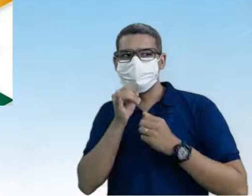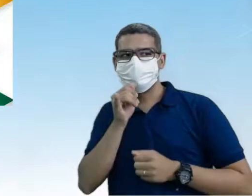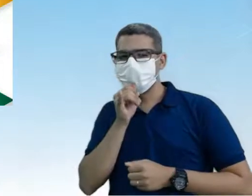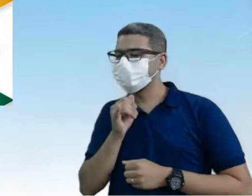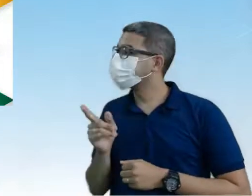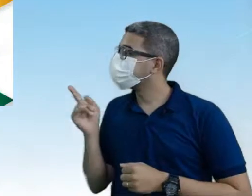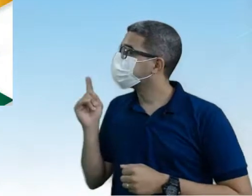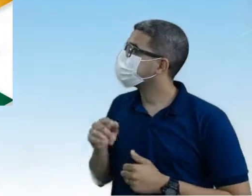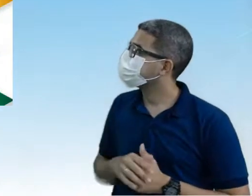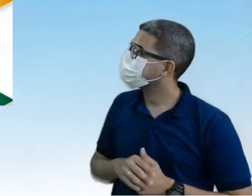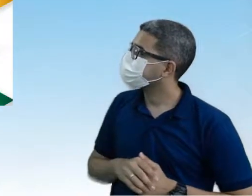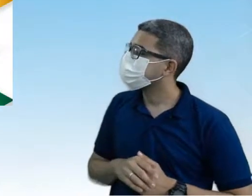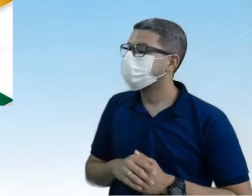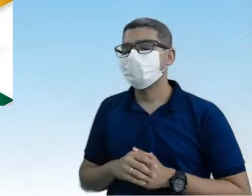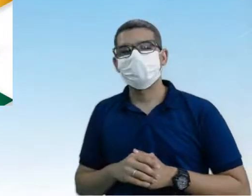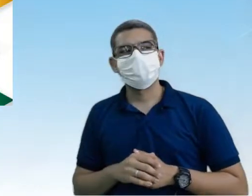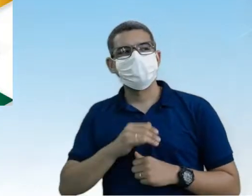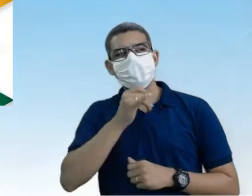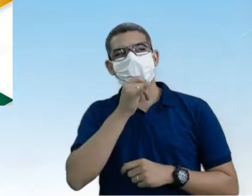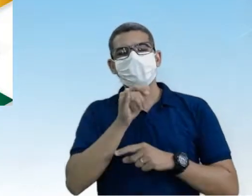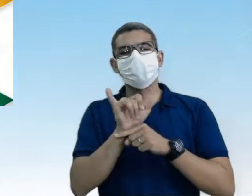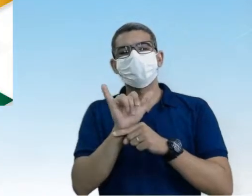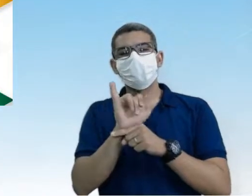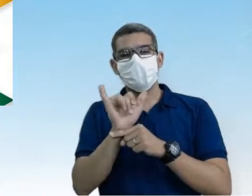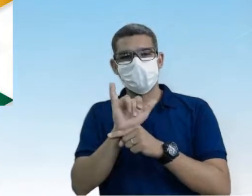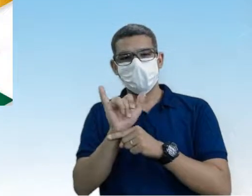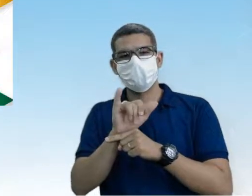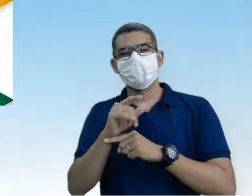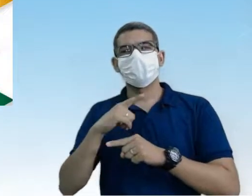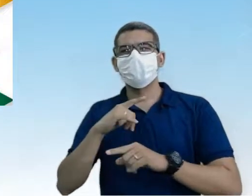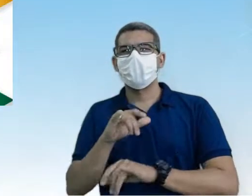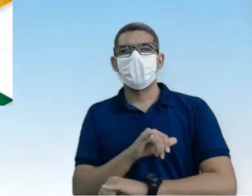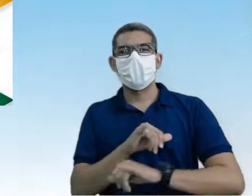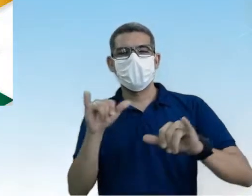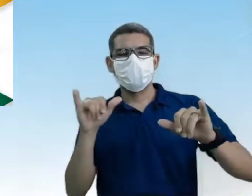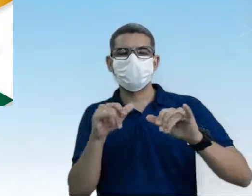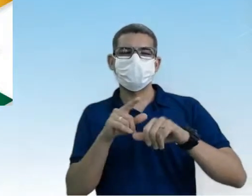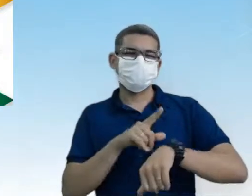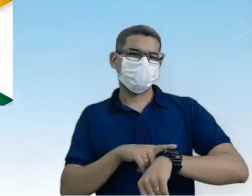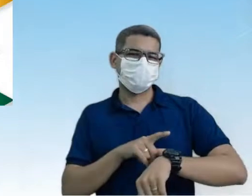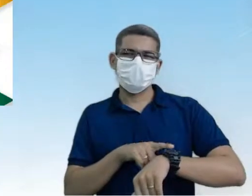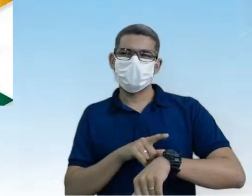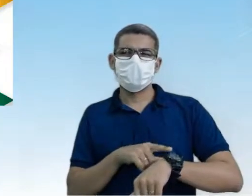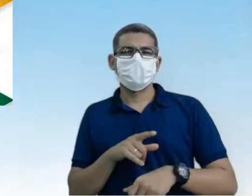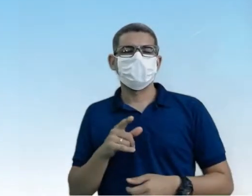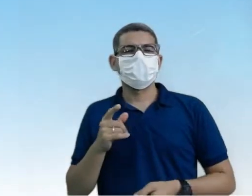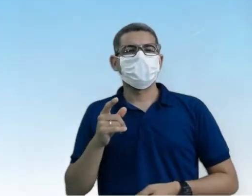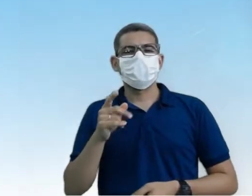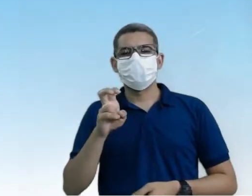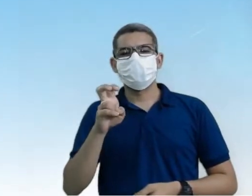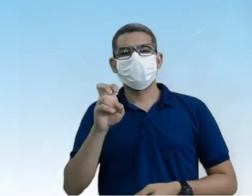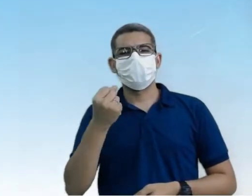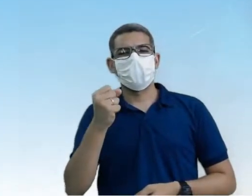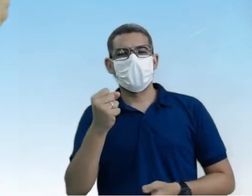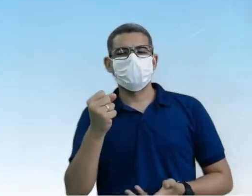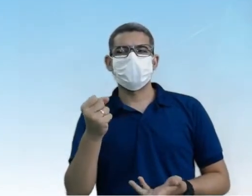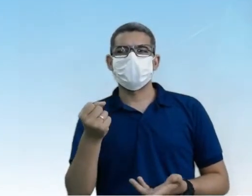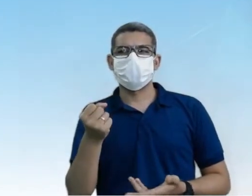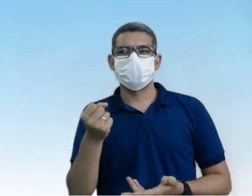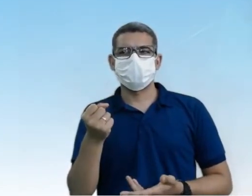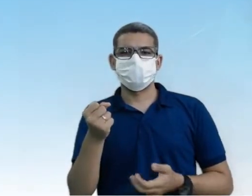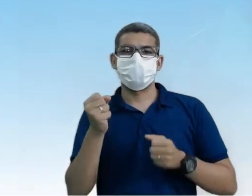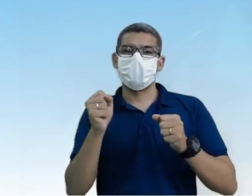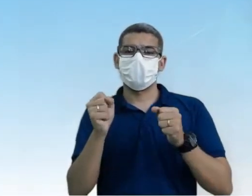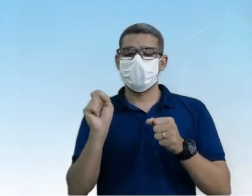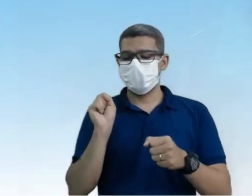no YouTube, tem um monte de anúncio que dura às vezes 5 seconds, 5 segundos, a gente pode